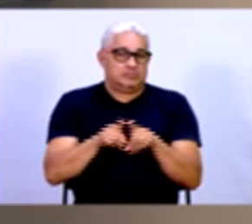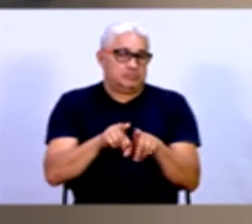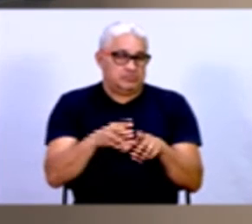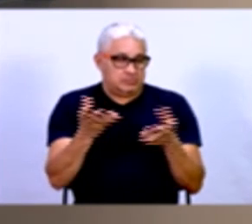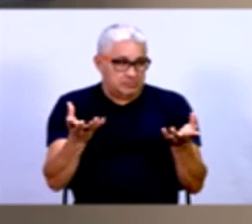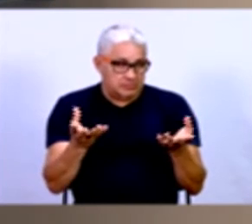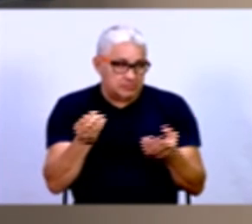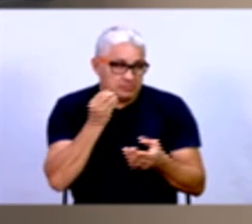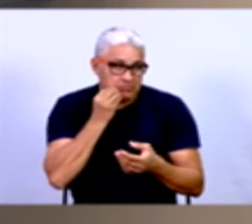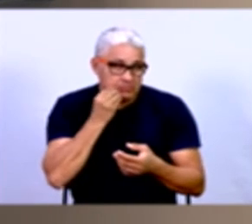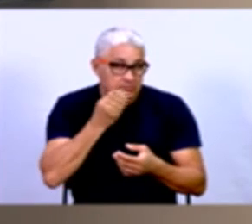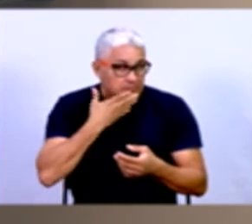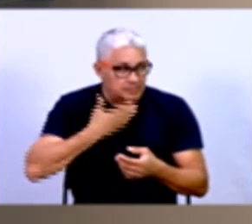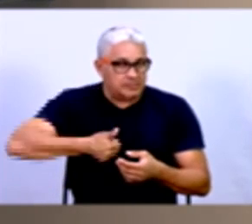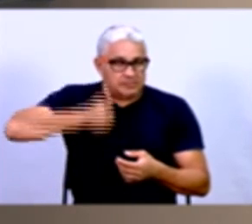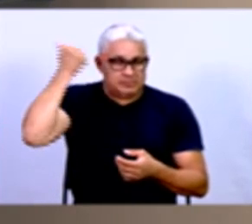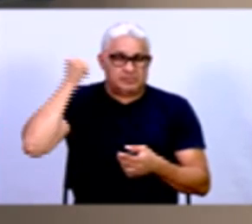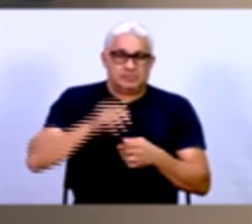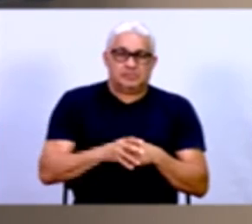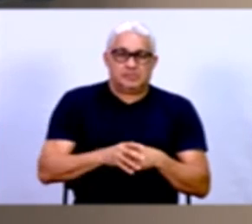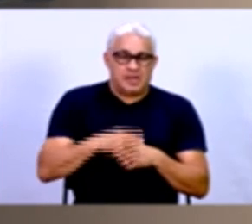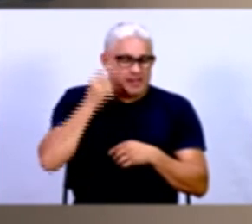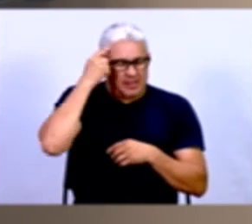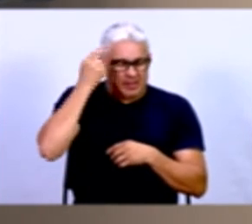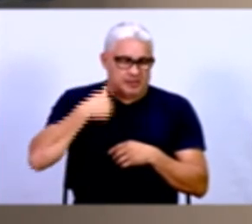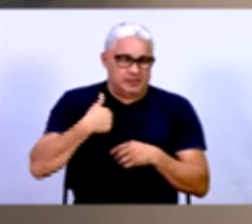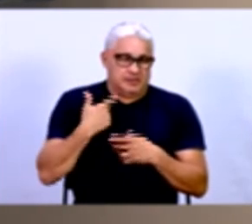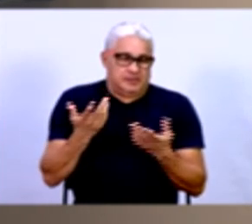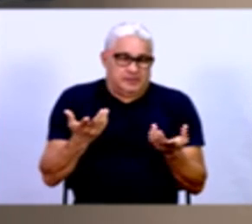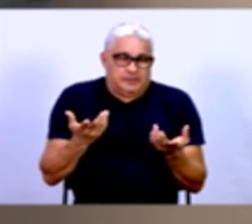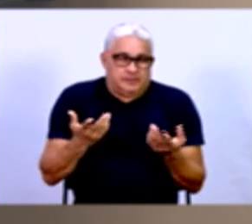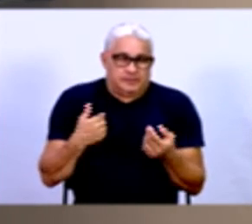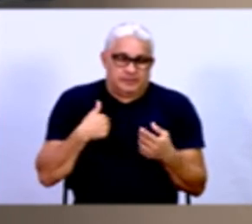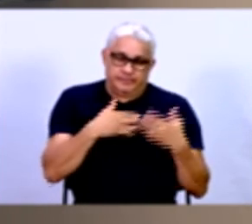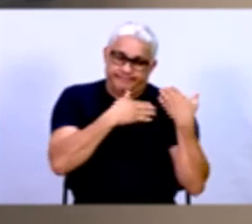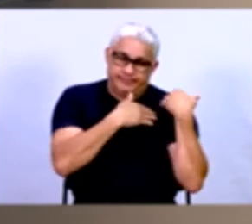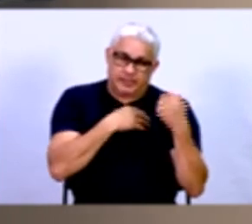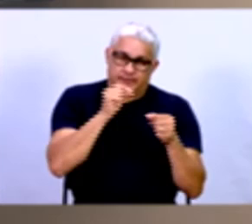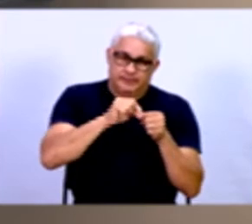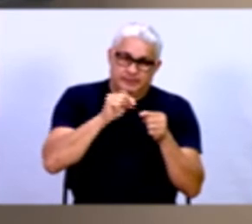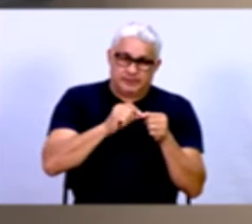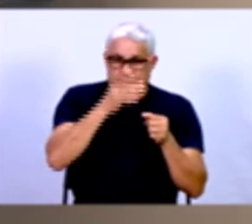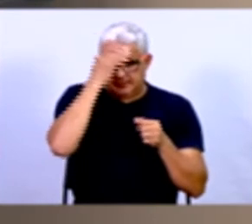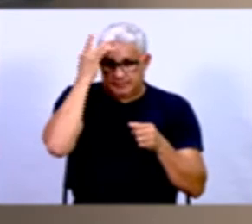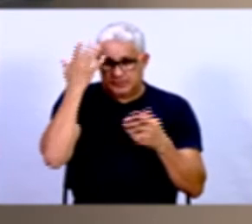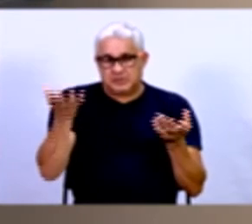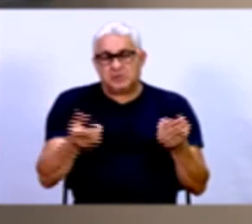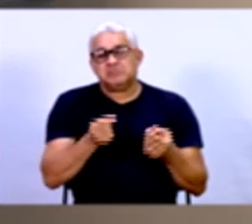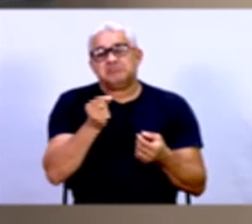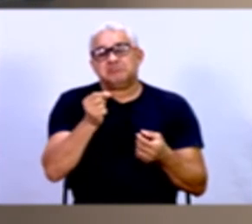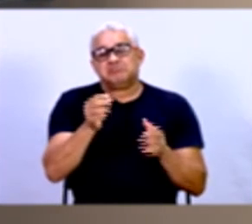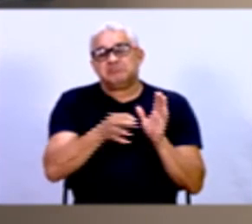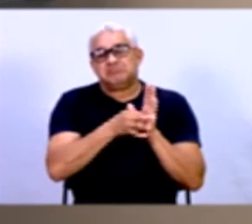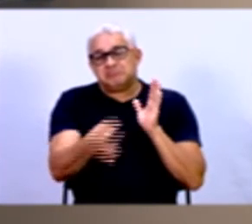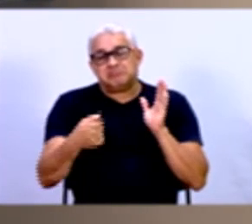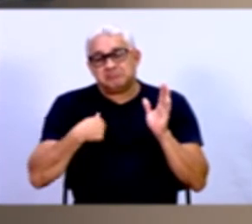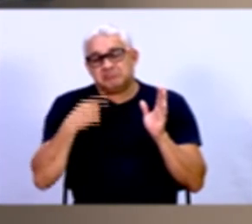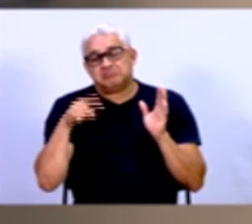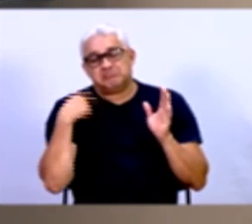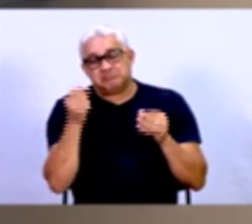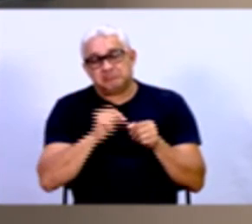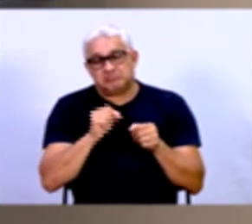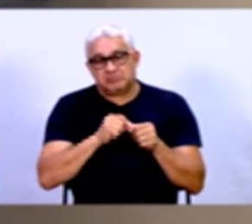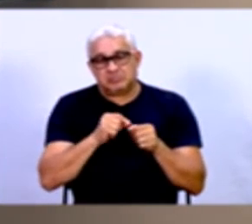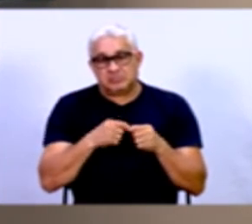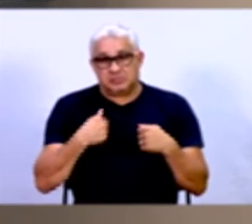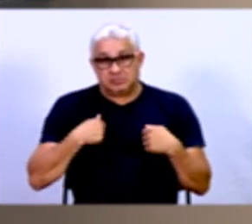melhoria, para não falar assim, por exemplo, imagina você é responsável por fazer isso e alguém fala assim, tá, e o que você acha que a gente pode fazer? Aí você conseguiu